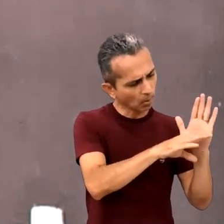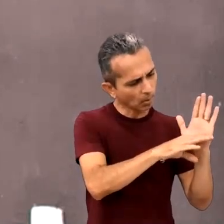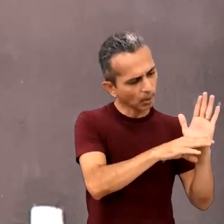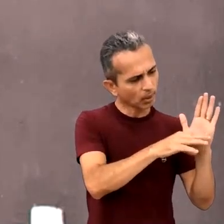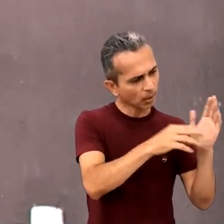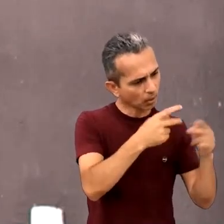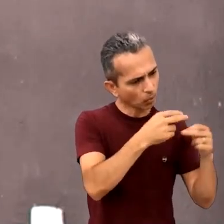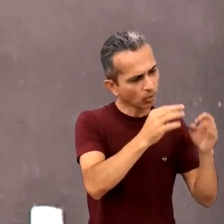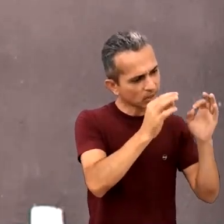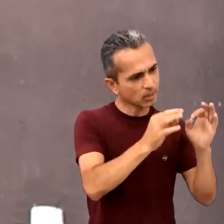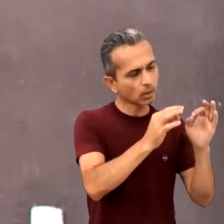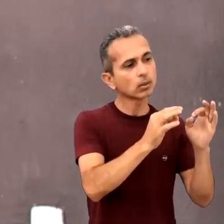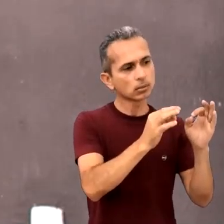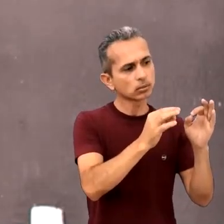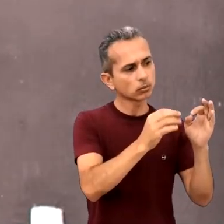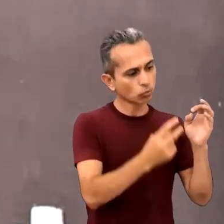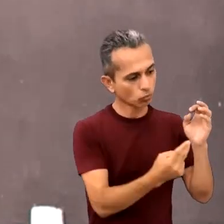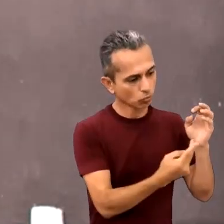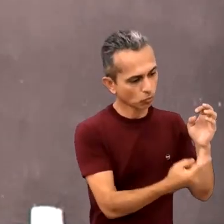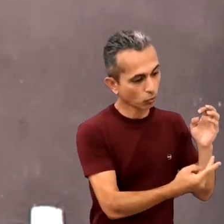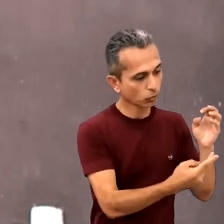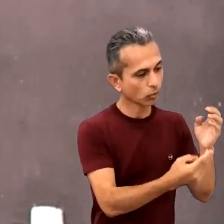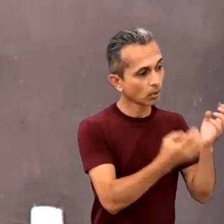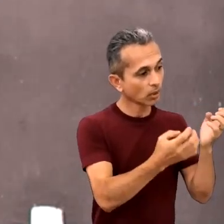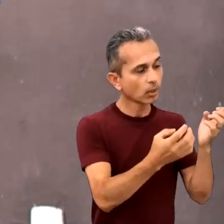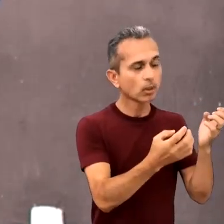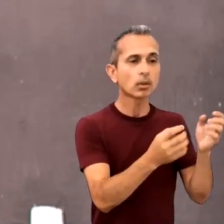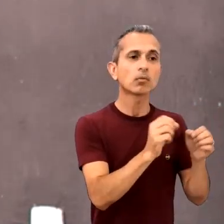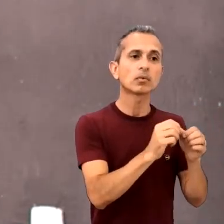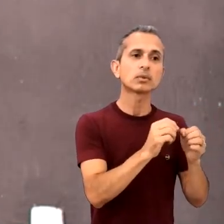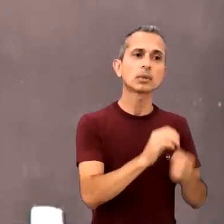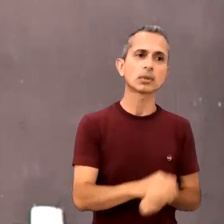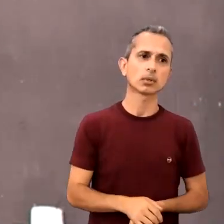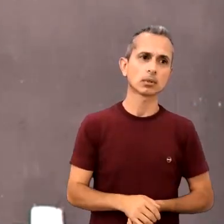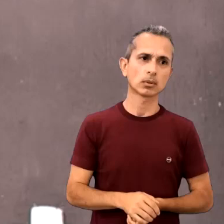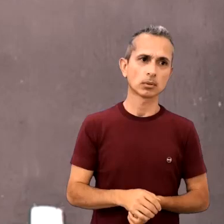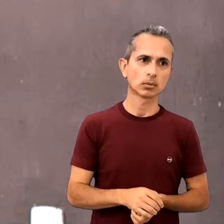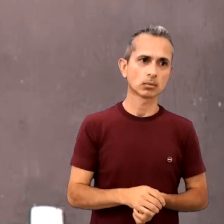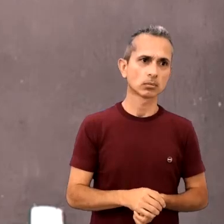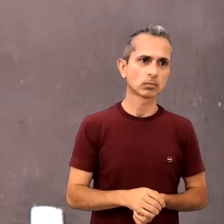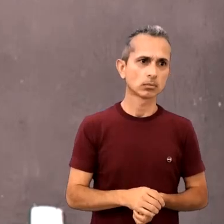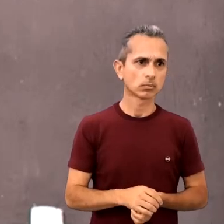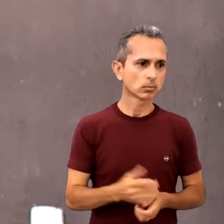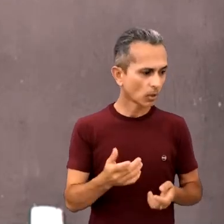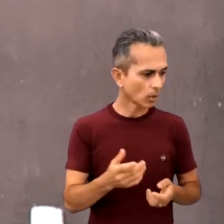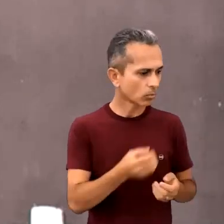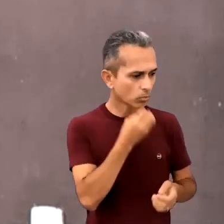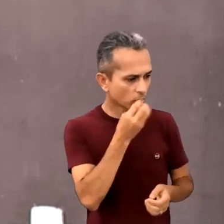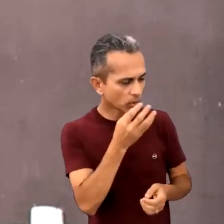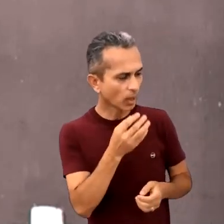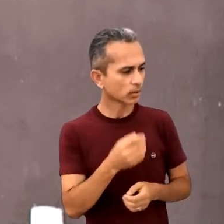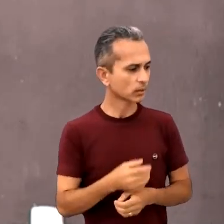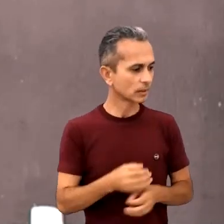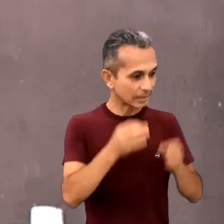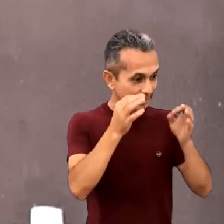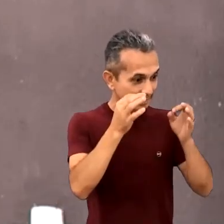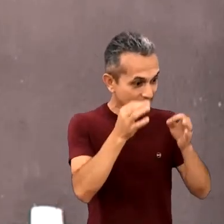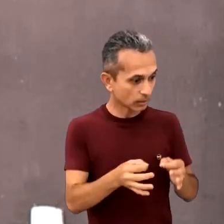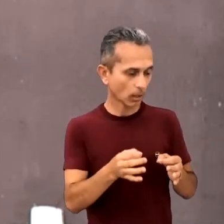para testemunhar aquilo que eles construíram na vida deles, que foi o quê? Honestidade, verdade, bondade,